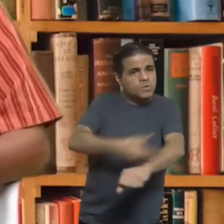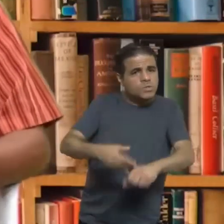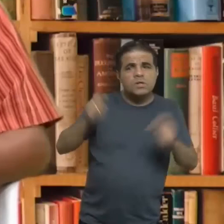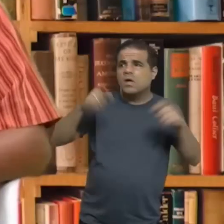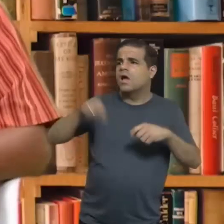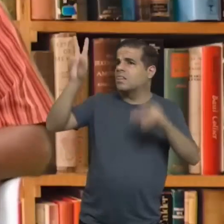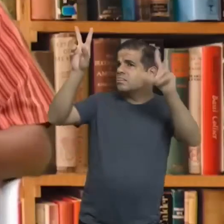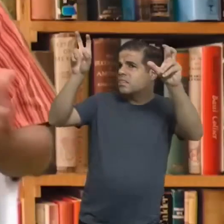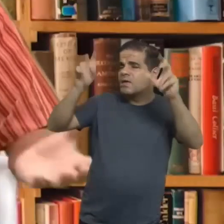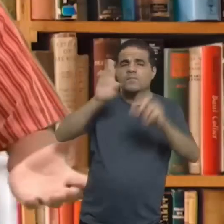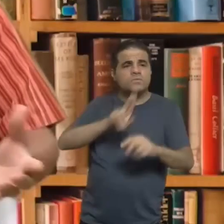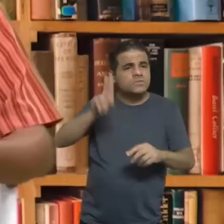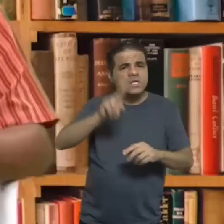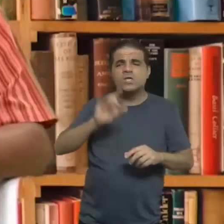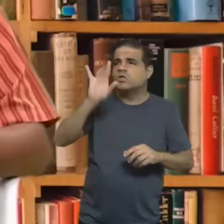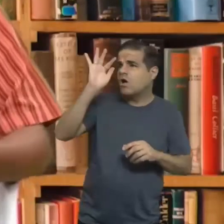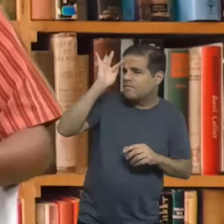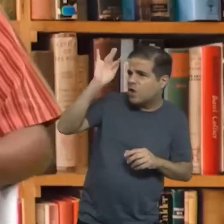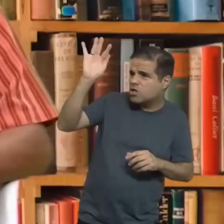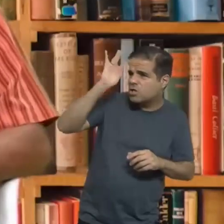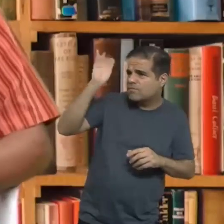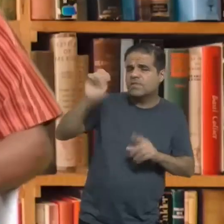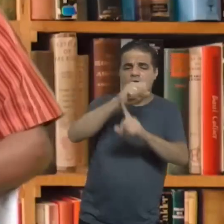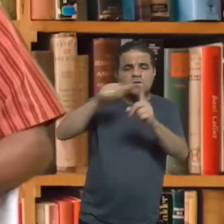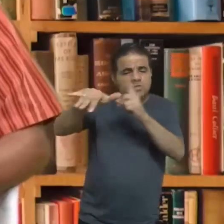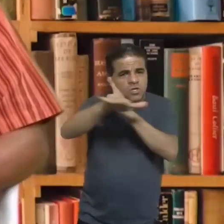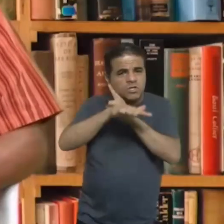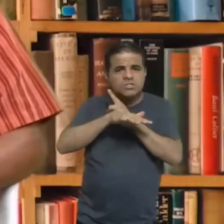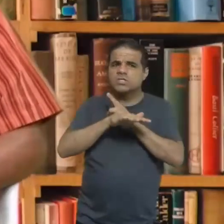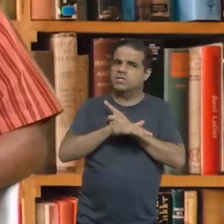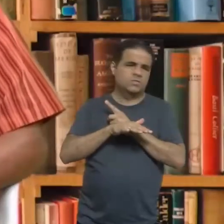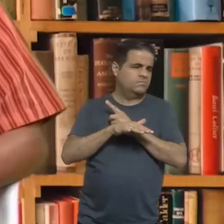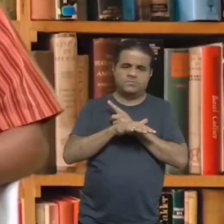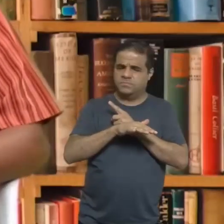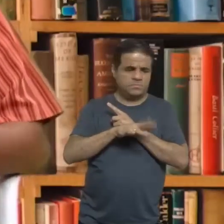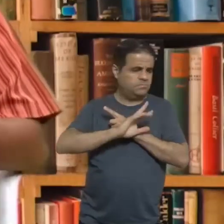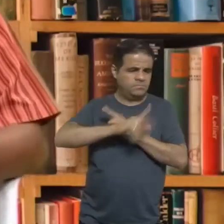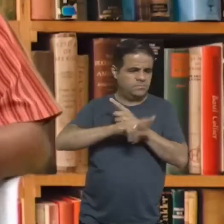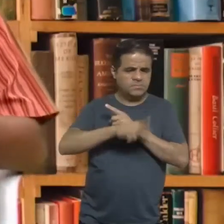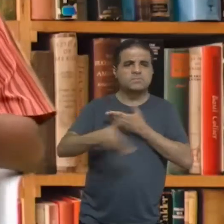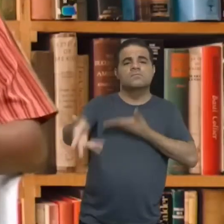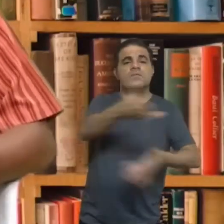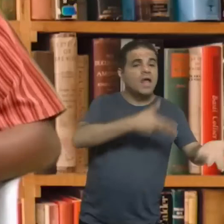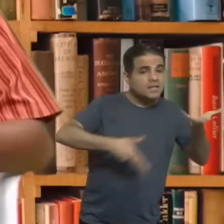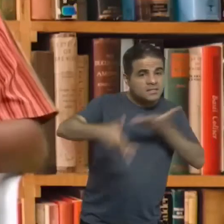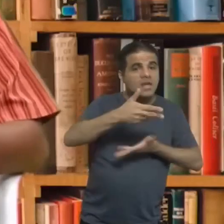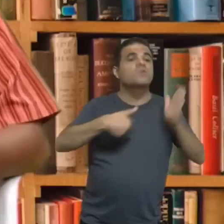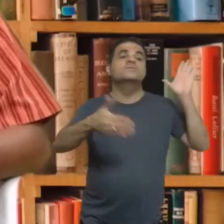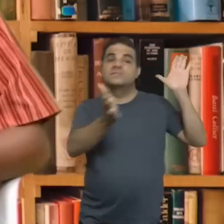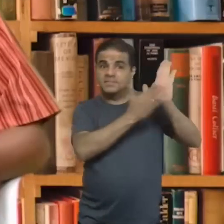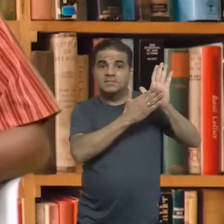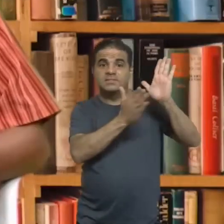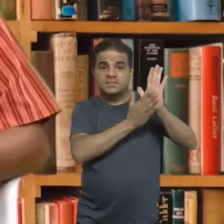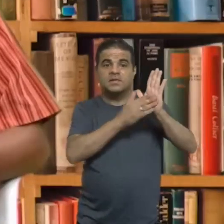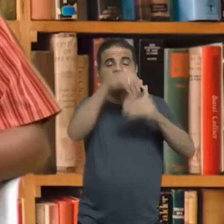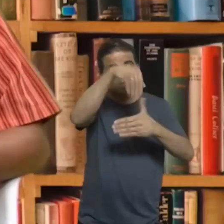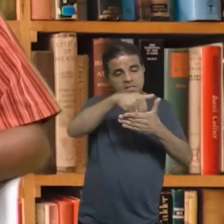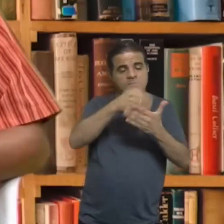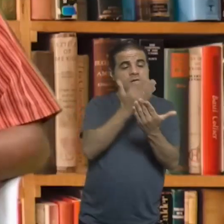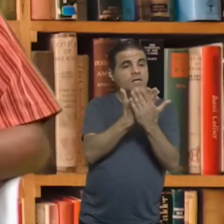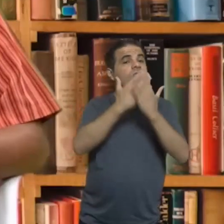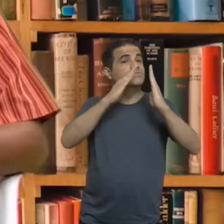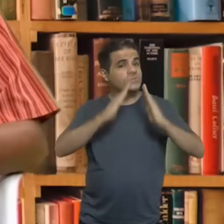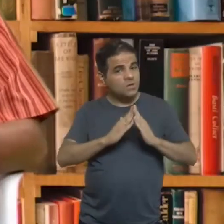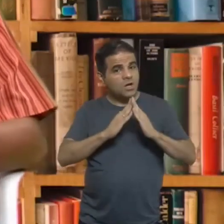tal tema só pode ser tratado em Filosofia e Sociologia mas muito pelo contrário as relações estabelecidas dentro de uma